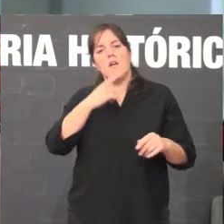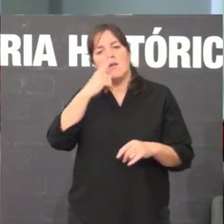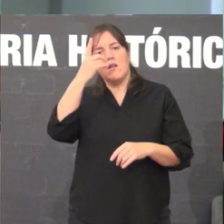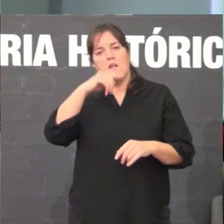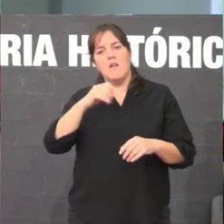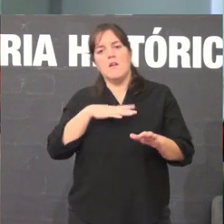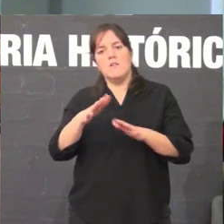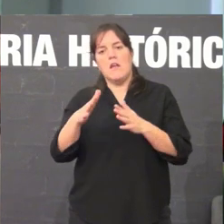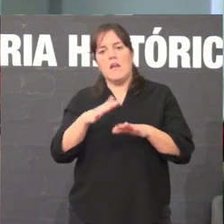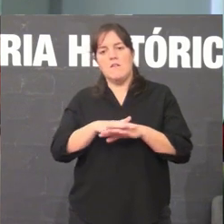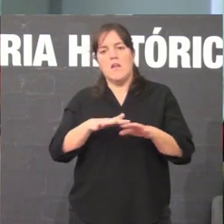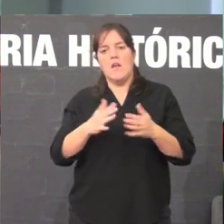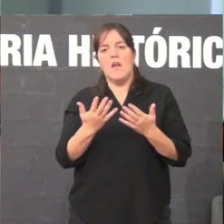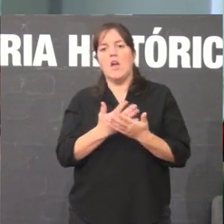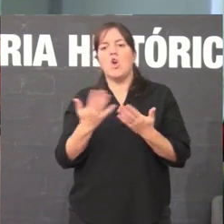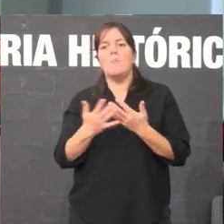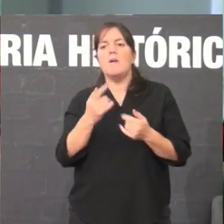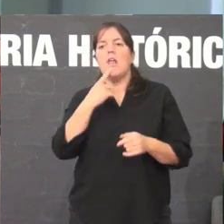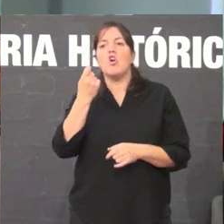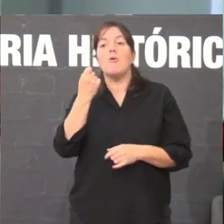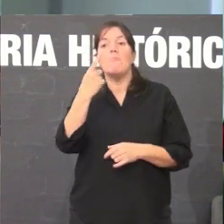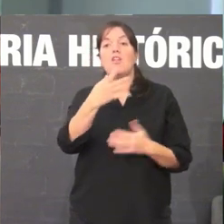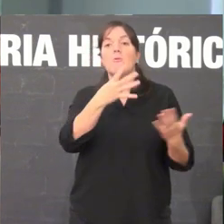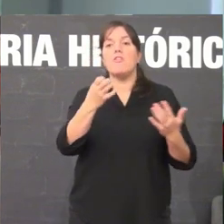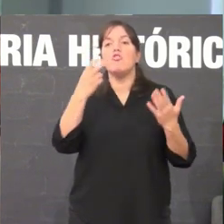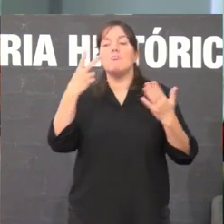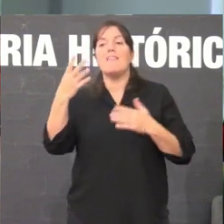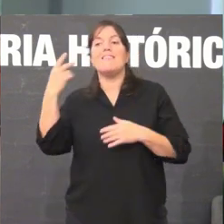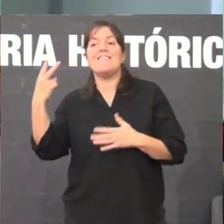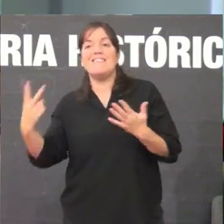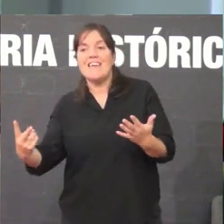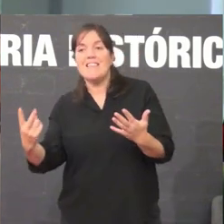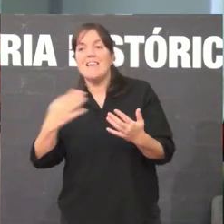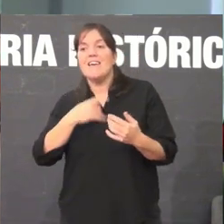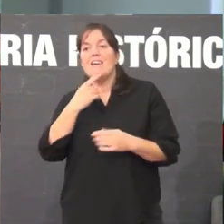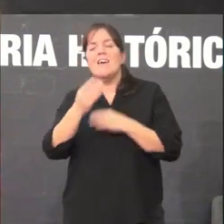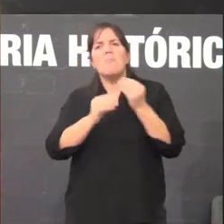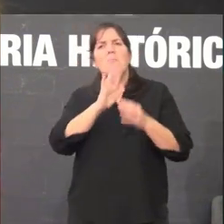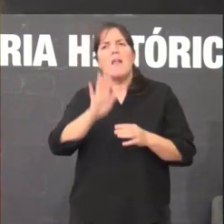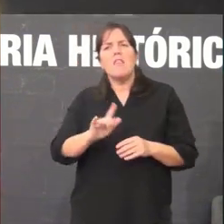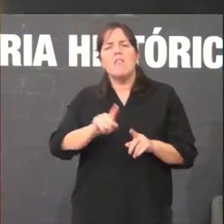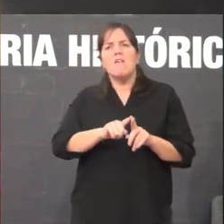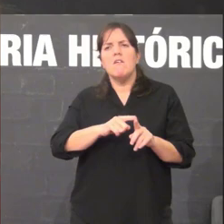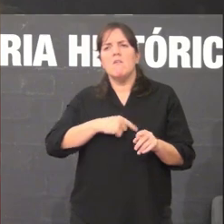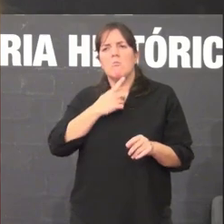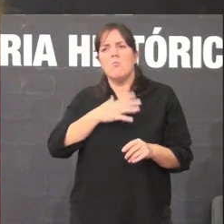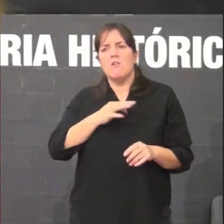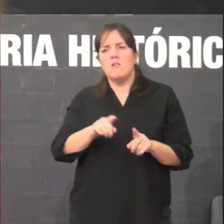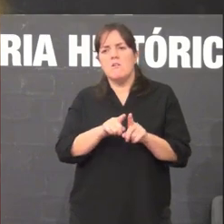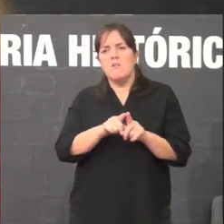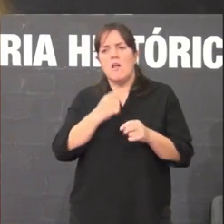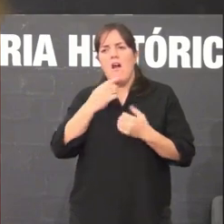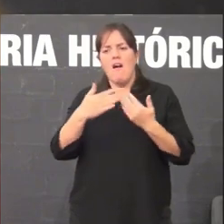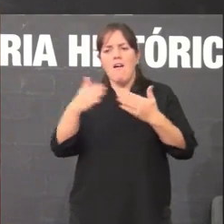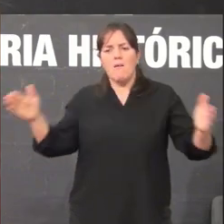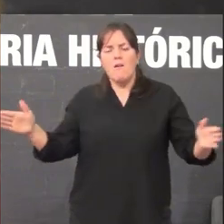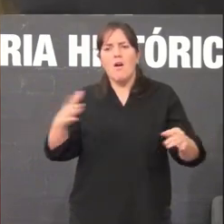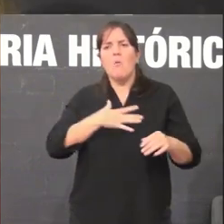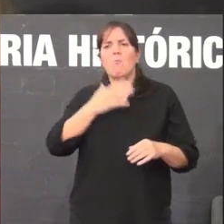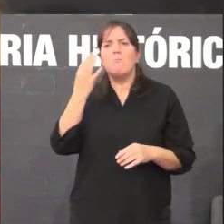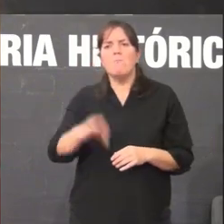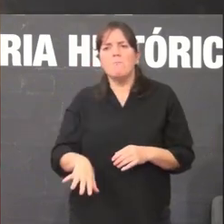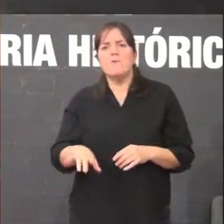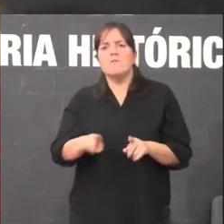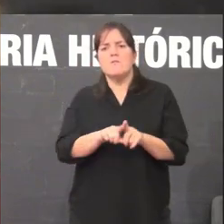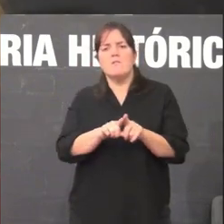em outubro de 1927, que parecia, de alguma forma, poder vir a abrir a possibilidade de